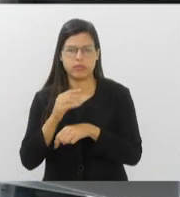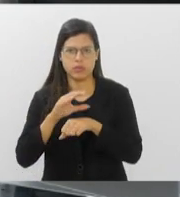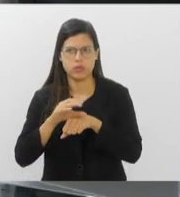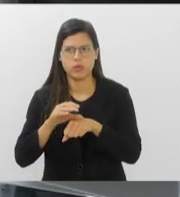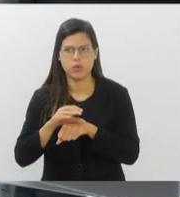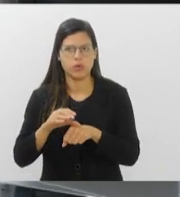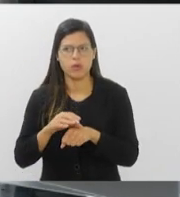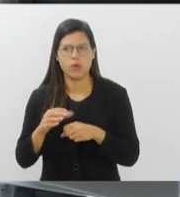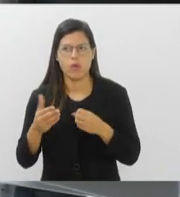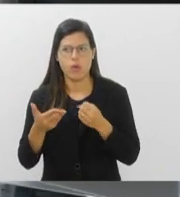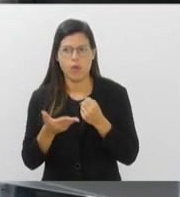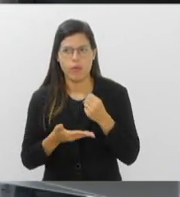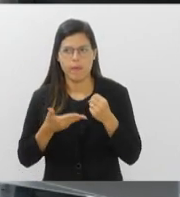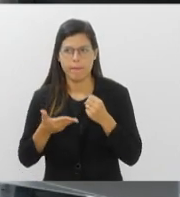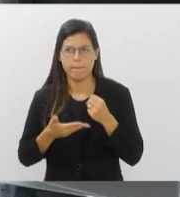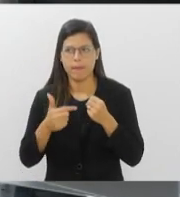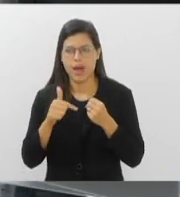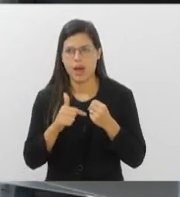com base